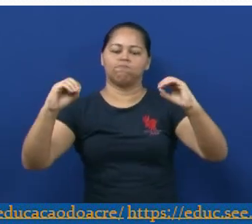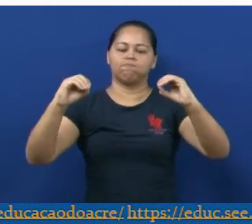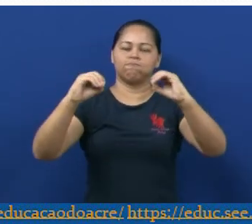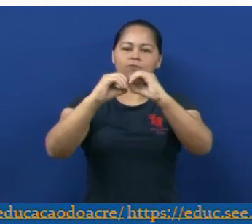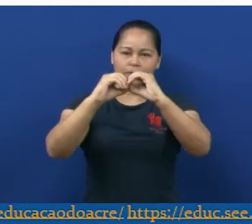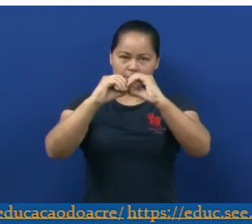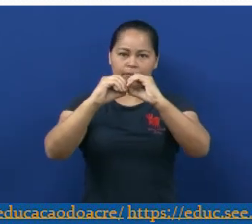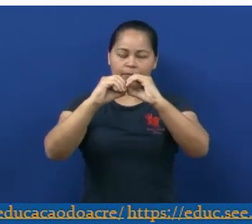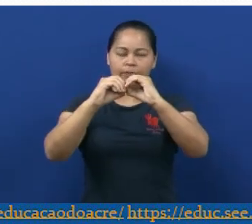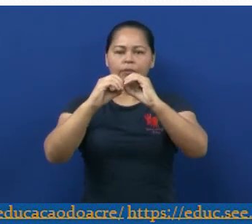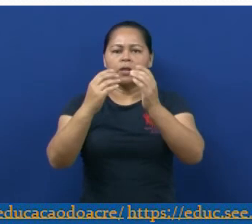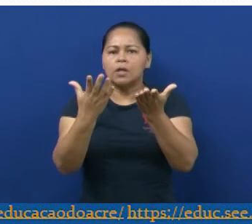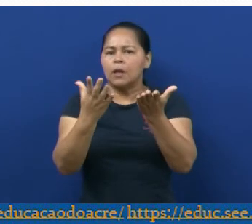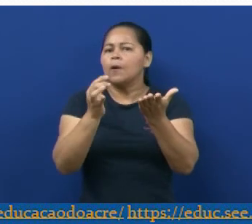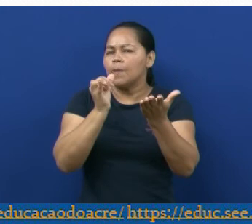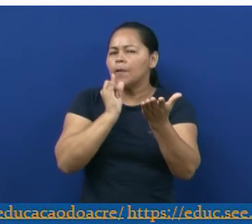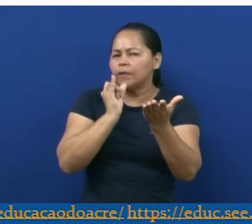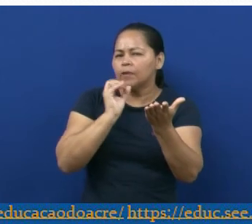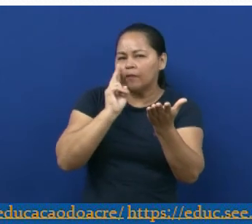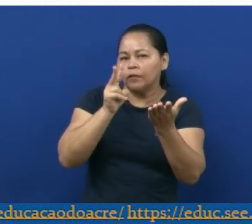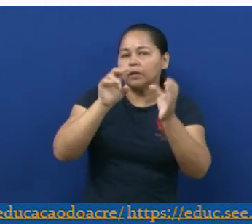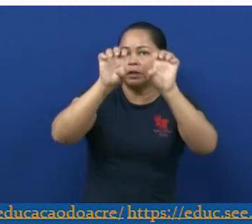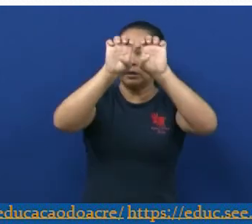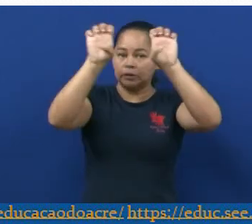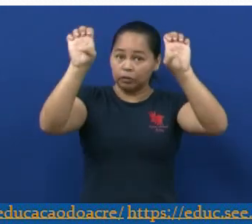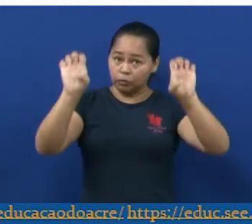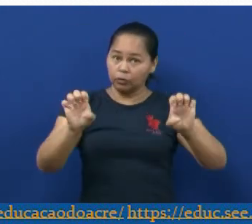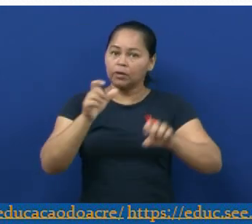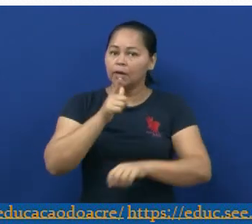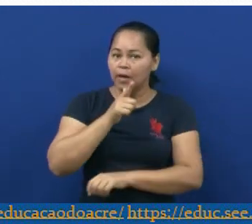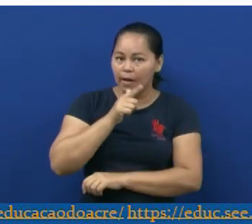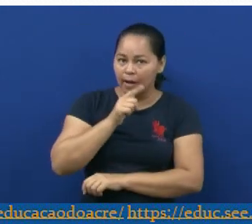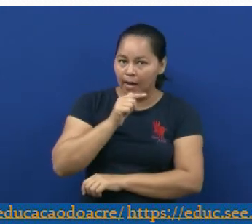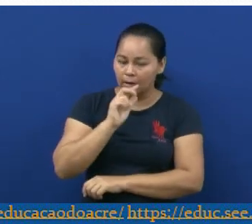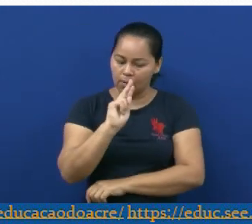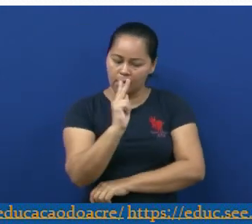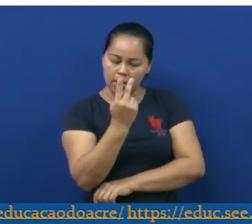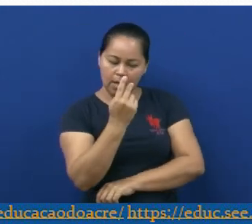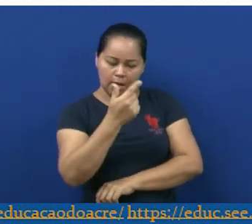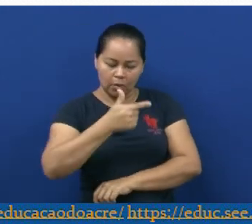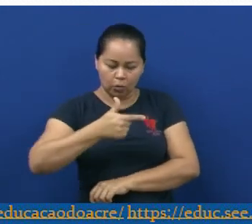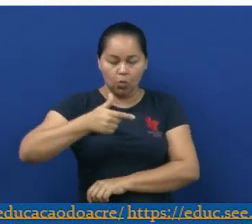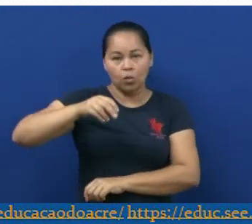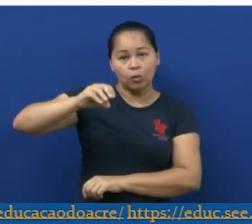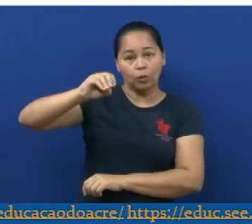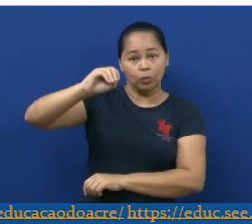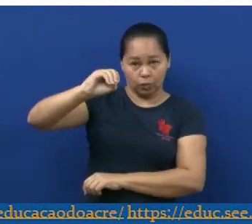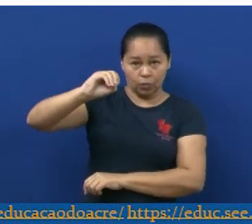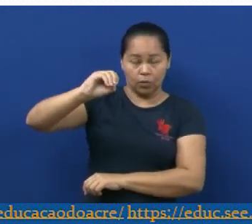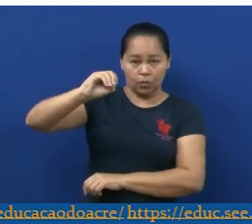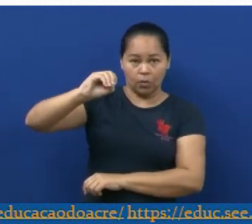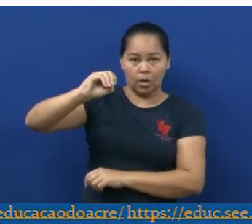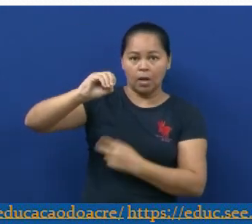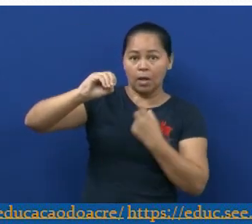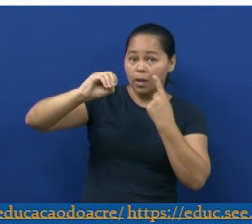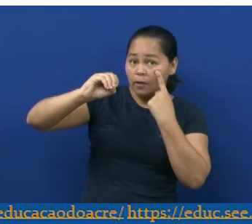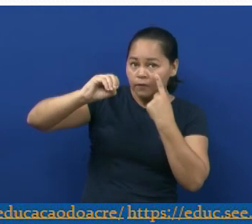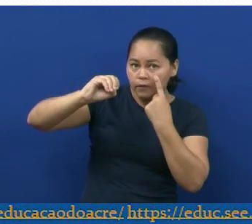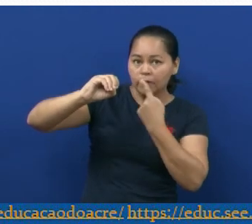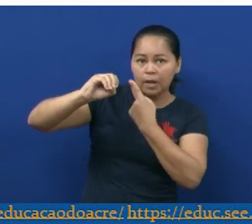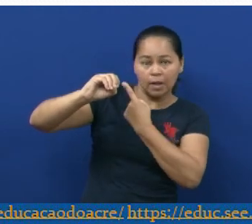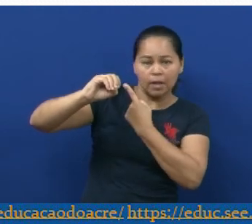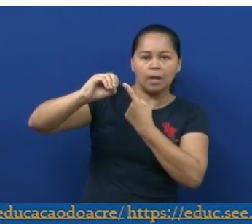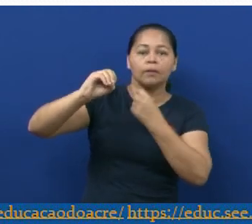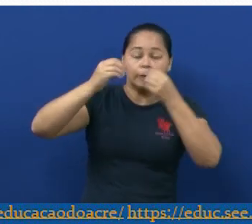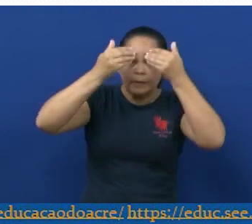Vamos ver como é a estrutura da molécula da água. Já vimos nos slides anteriores, mas aqui para representar com